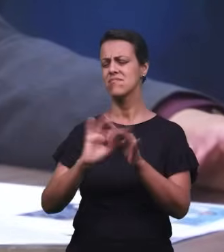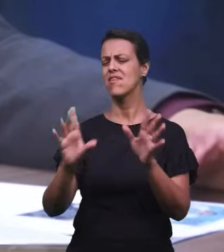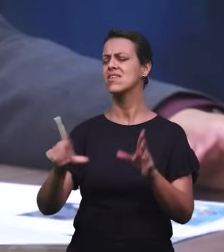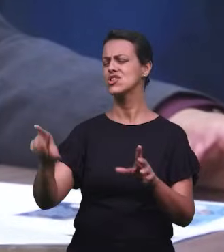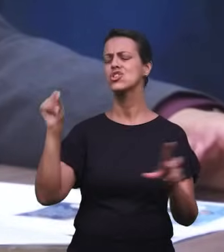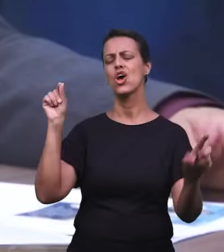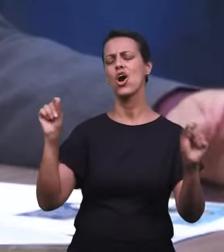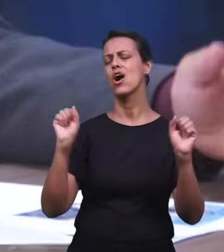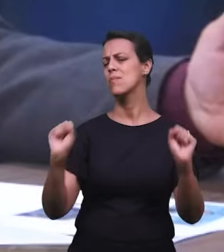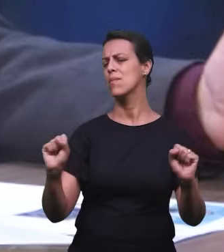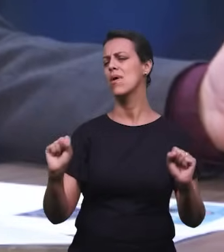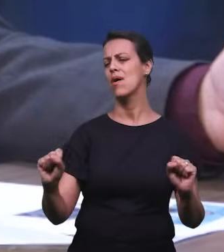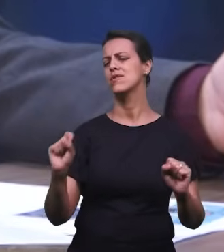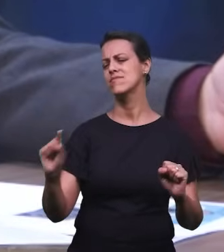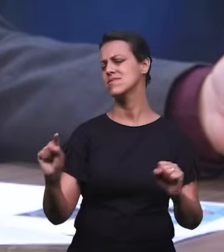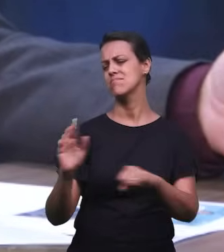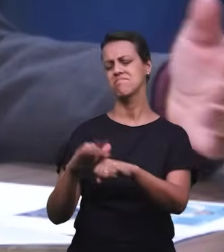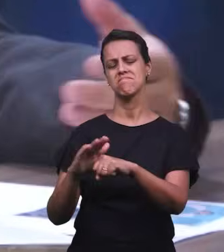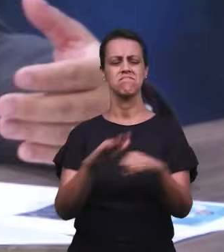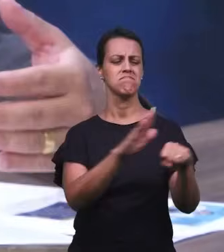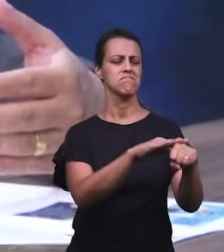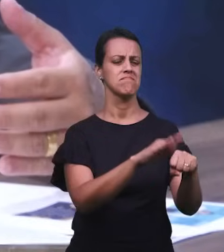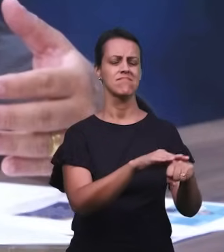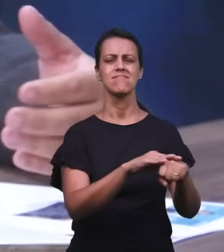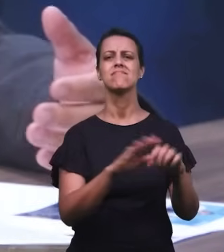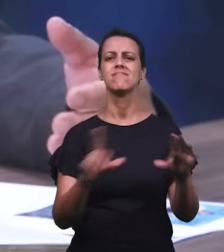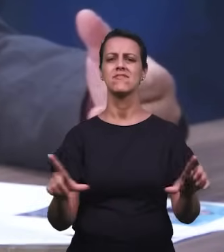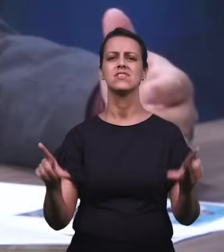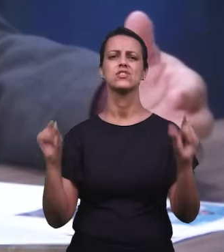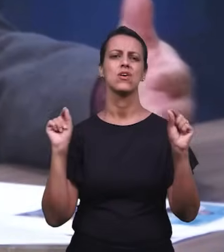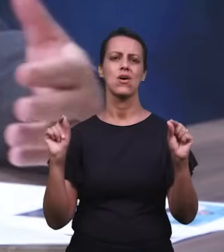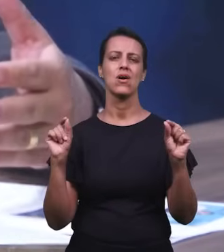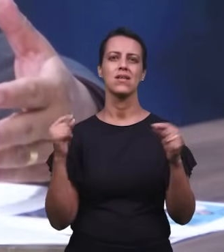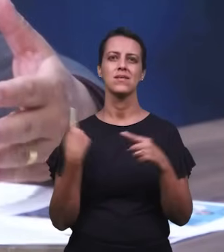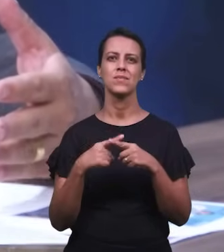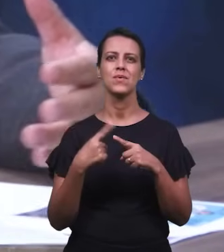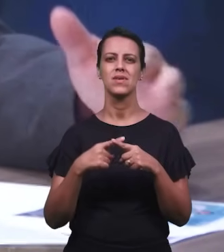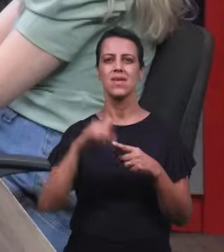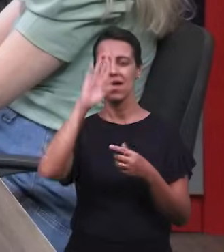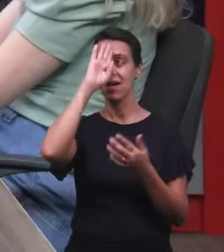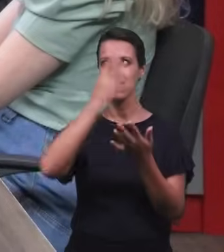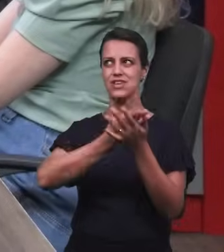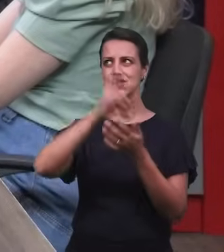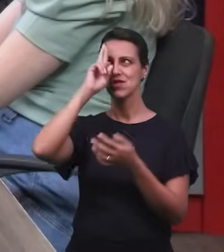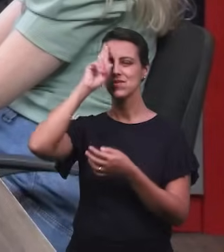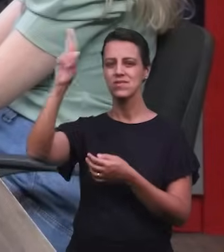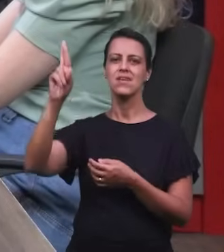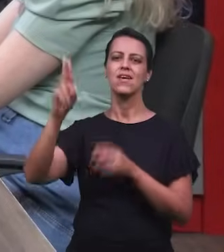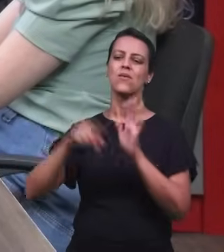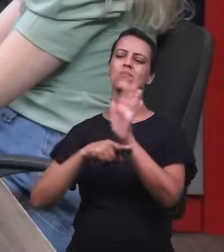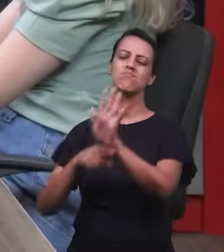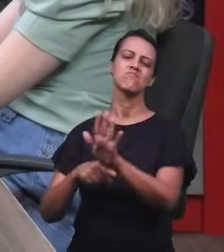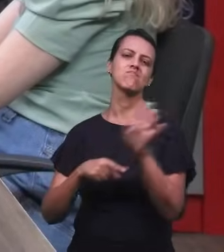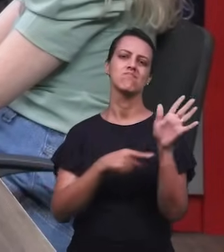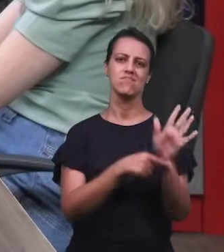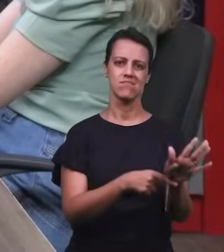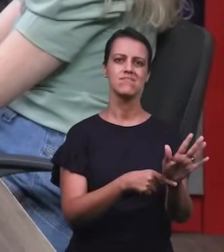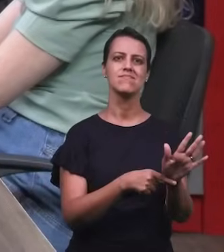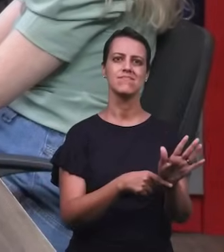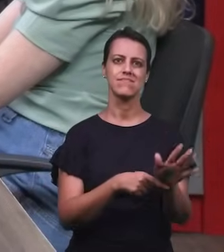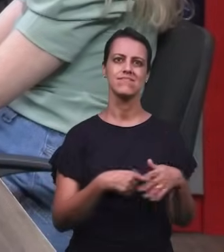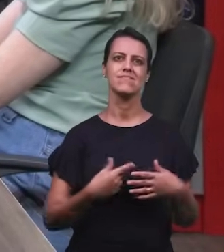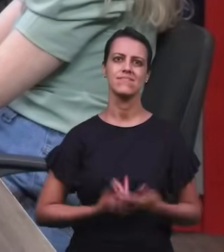escolher. Que a escolha que você fizer, a que vai sobrar para mim foi a escolha que Deus fez para mim. Pode escolher. E foi